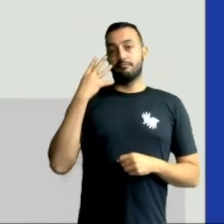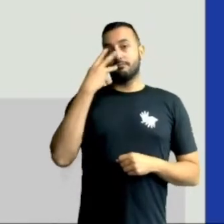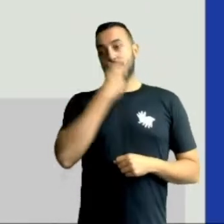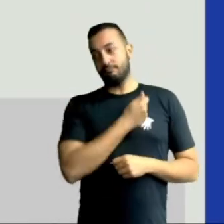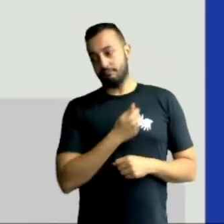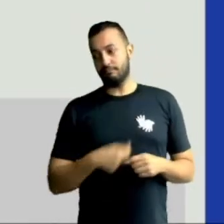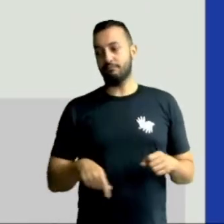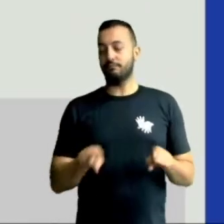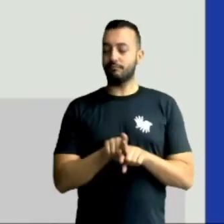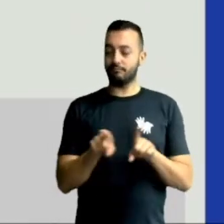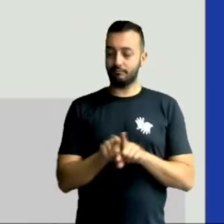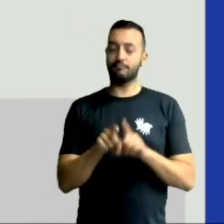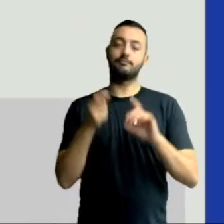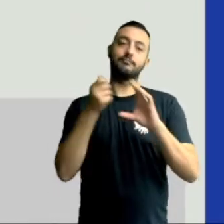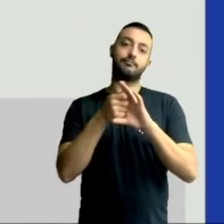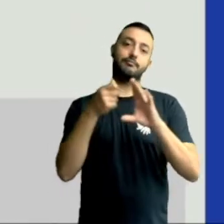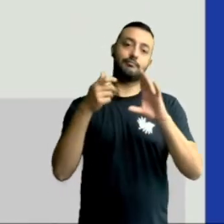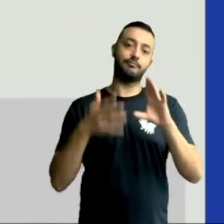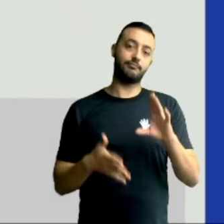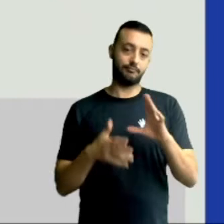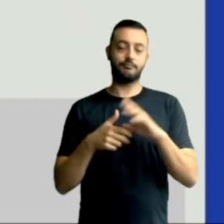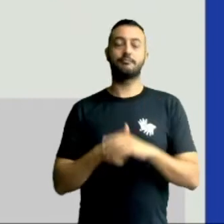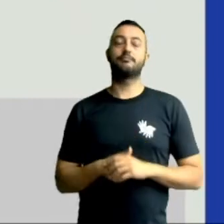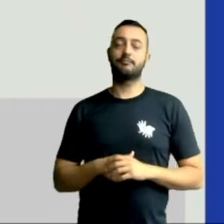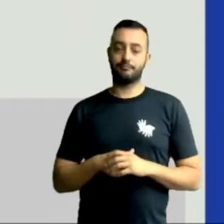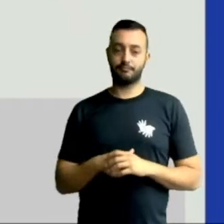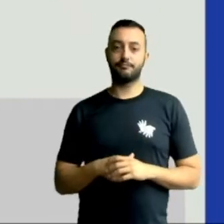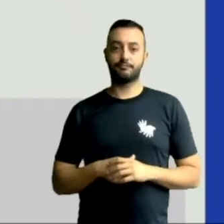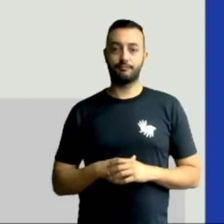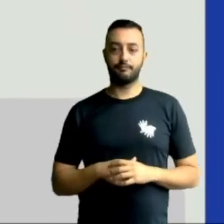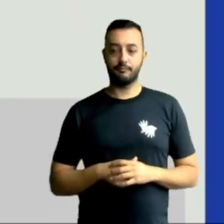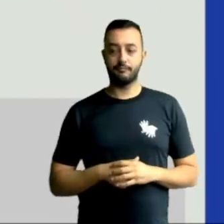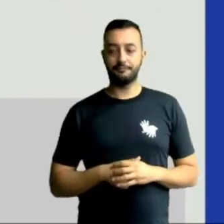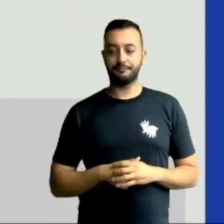Bonito também está caracterizando aí cavaleiro.